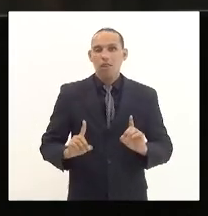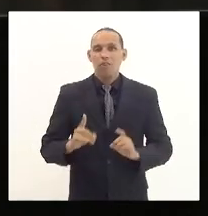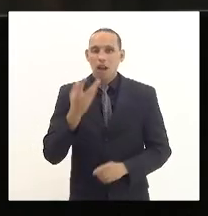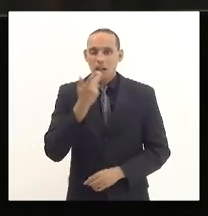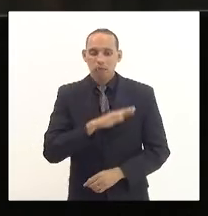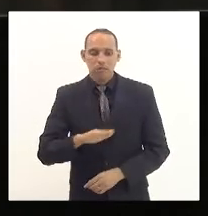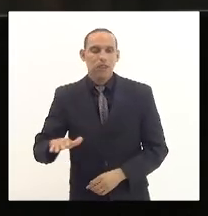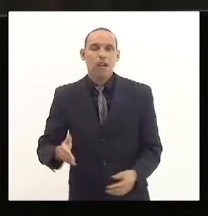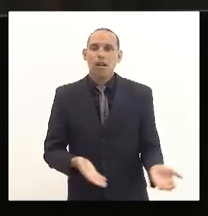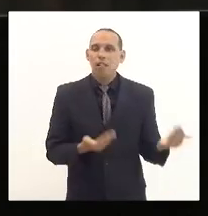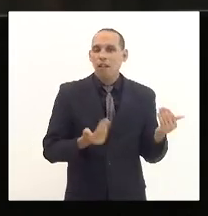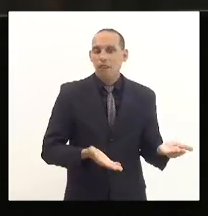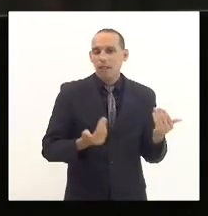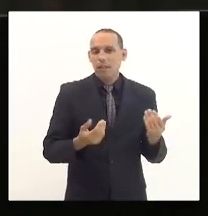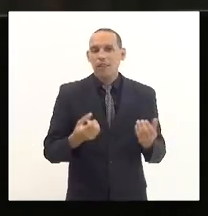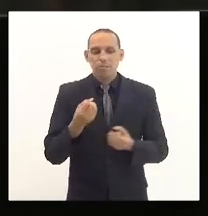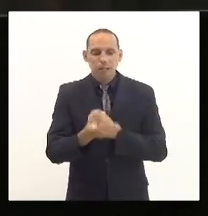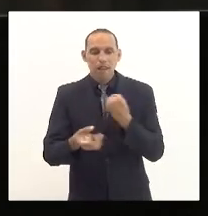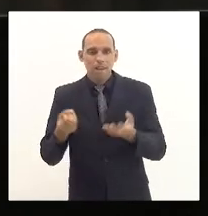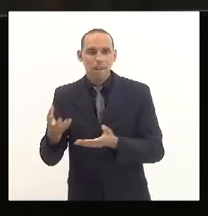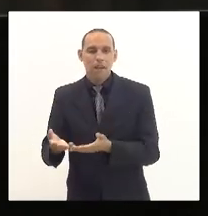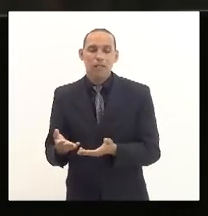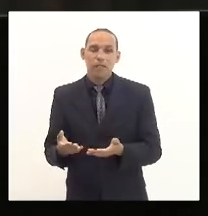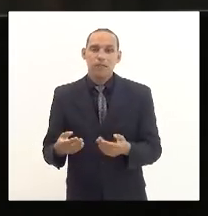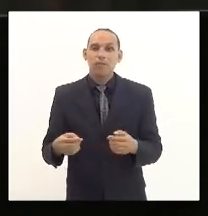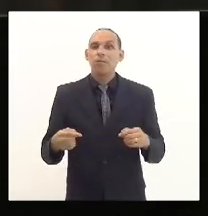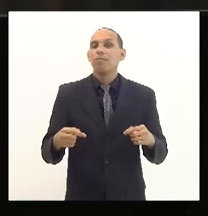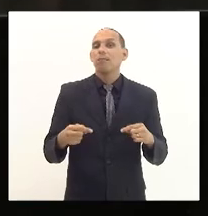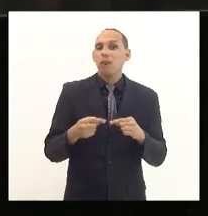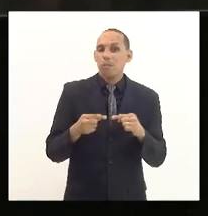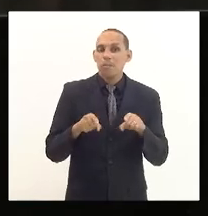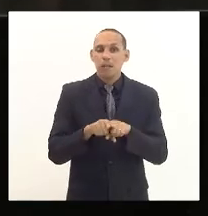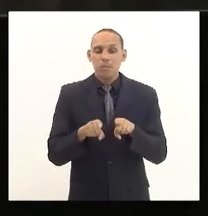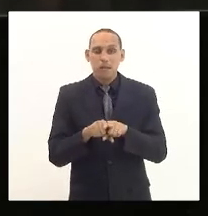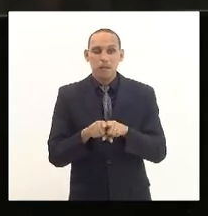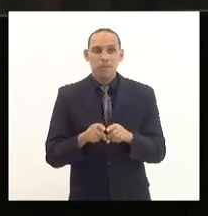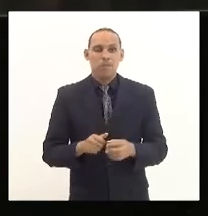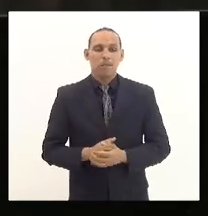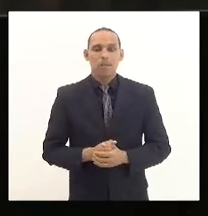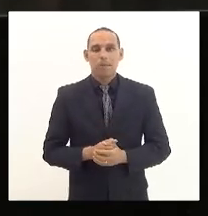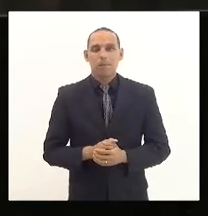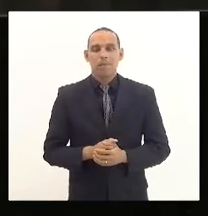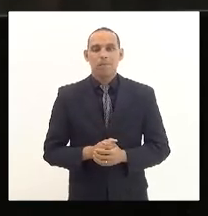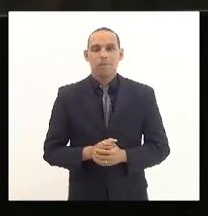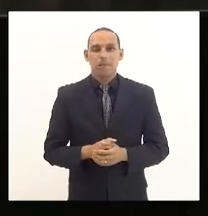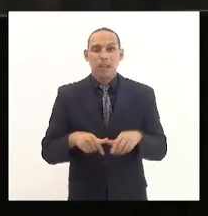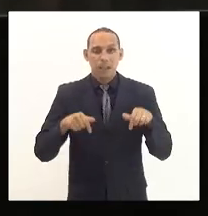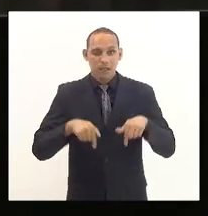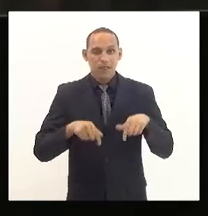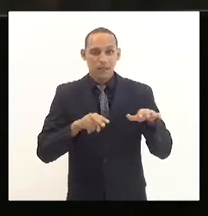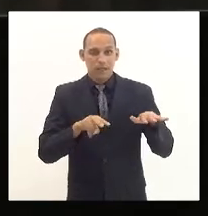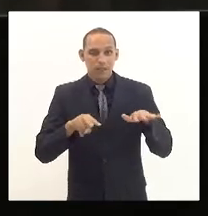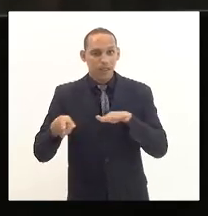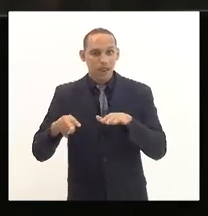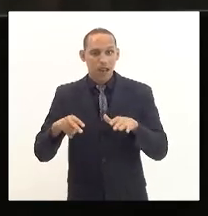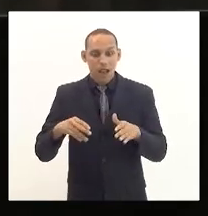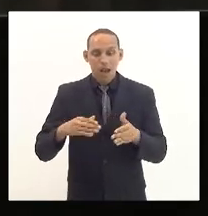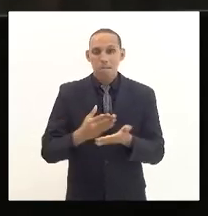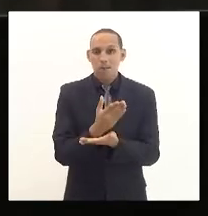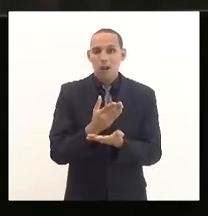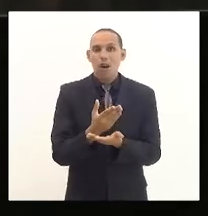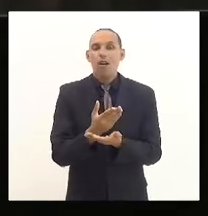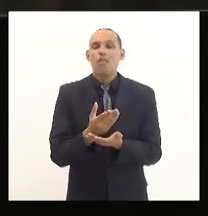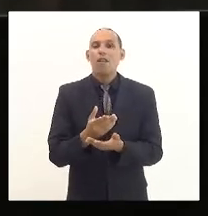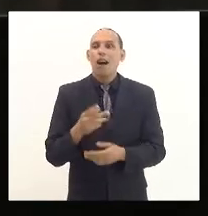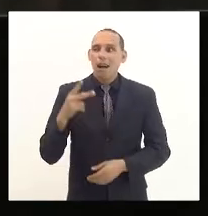e aí consegui coincidente mente nós tivemos essa semana aprovação na Câmara Federal